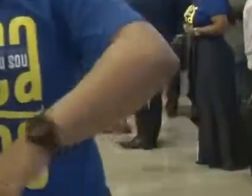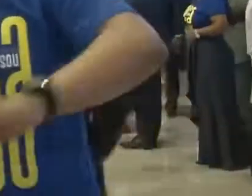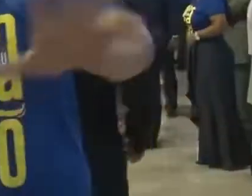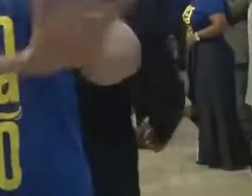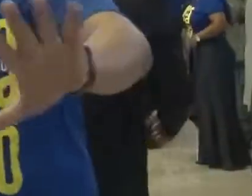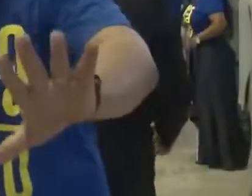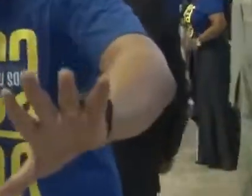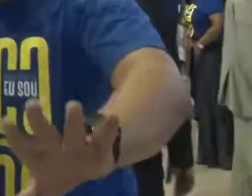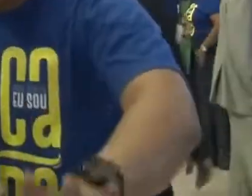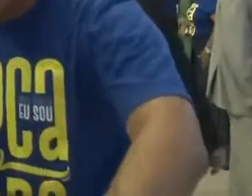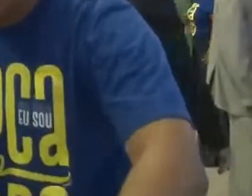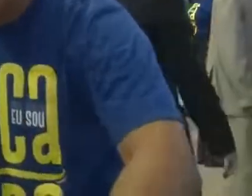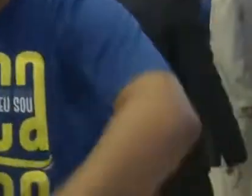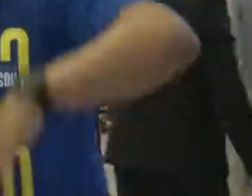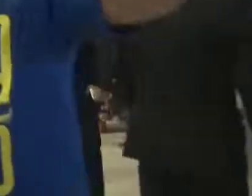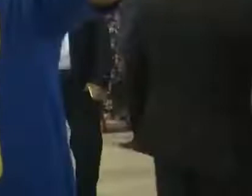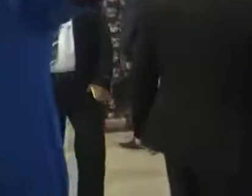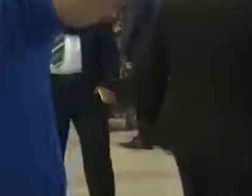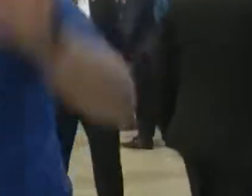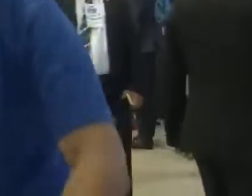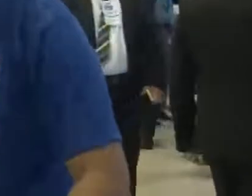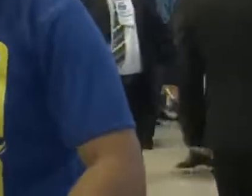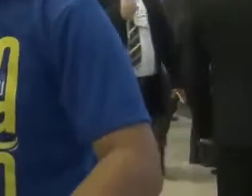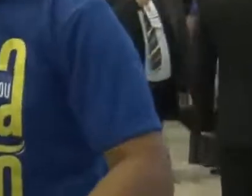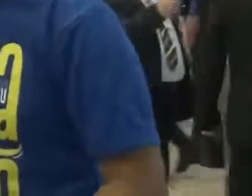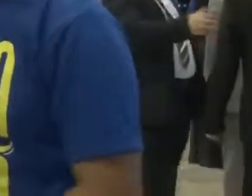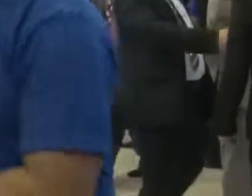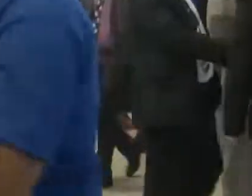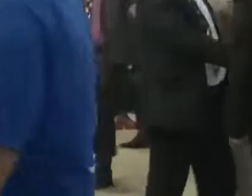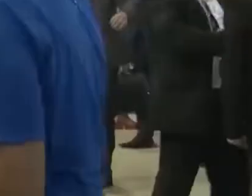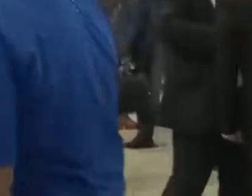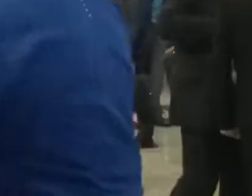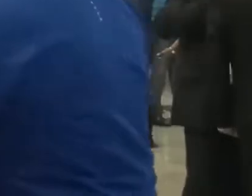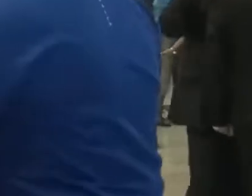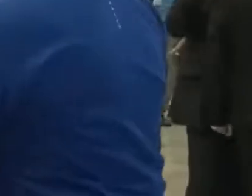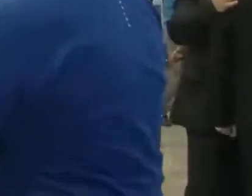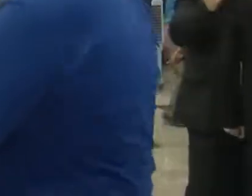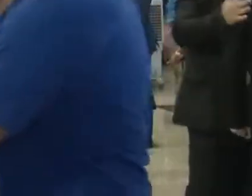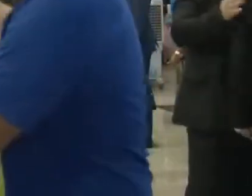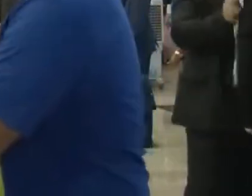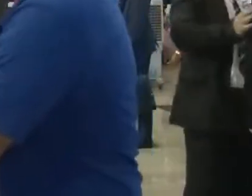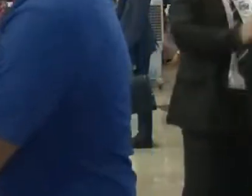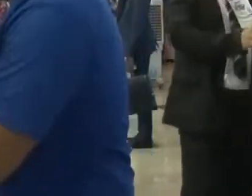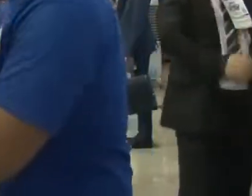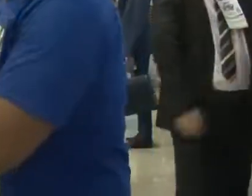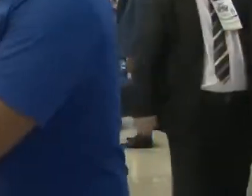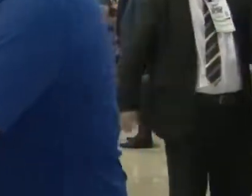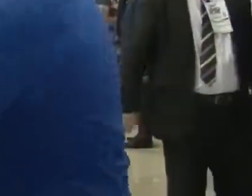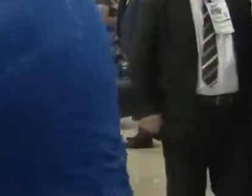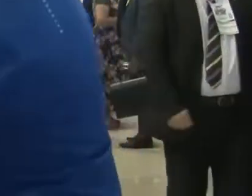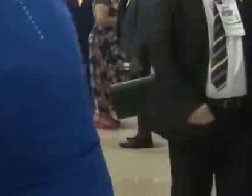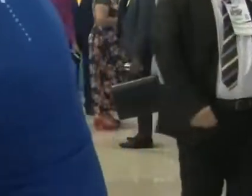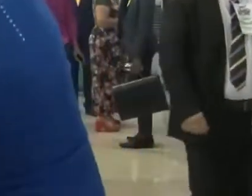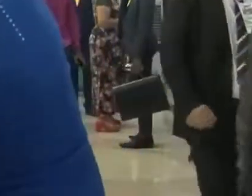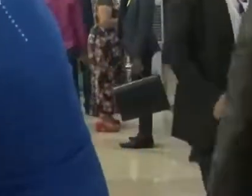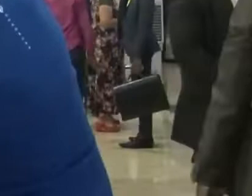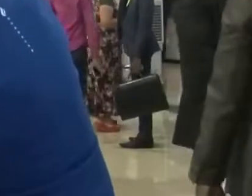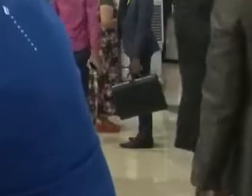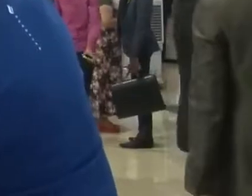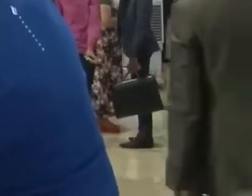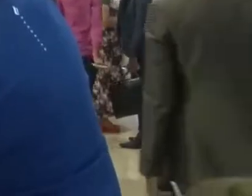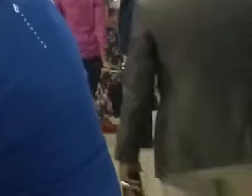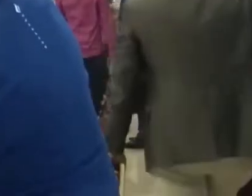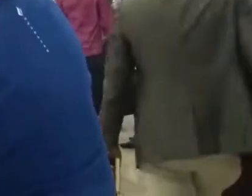Gente, a gente está fazendo tudo aqui ao vivo. É o último dia da Umadec e Deus está fazendo coisas grandes. Vamos ver se a gente consegue grandes. Mais alguém aqui, Caio. Olha lá,